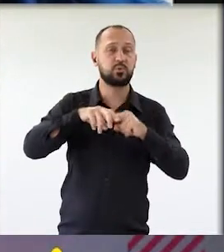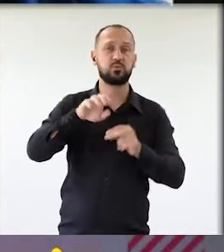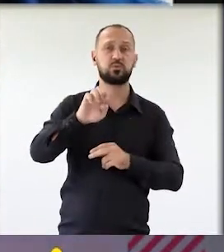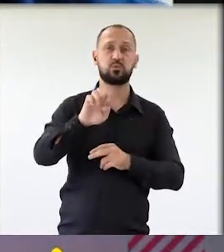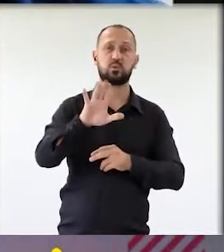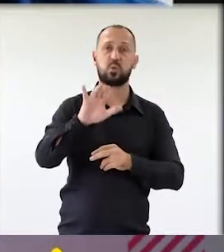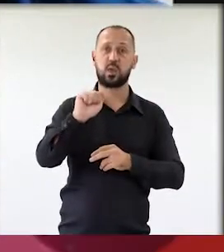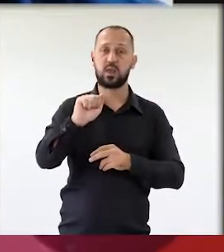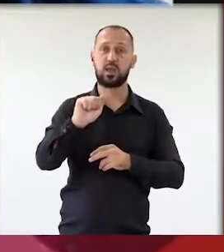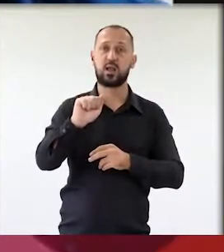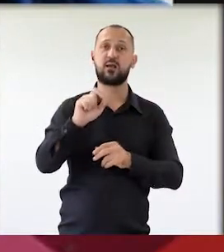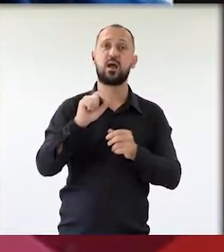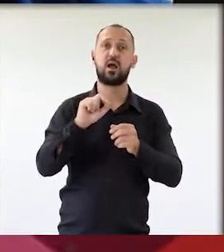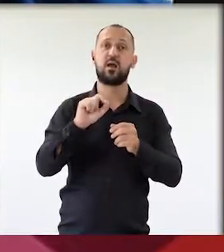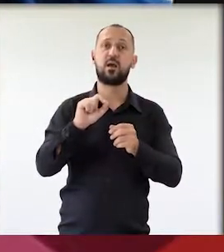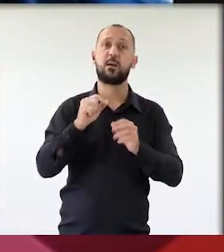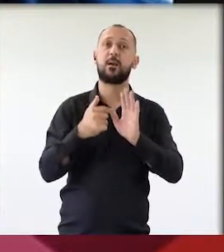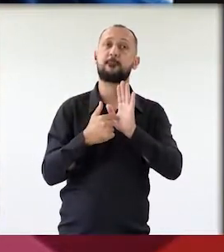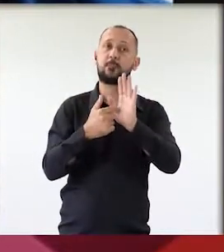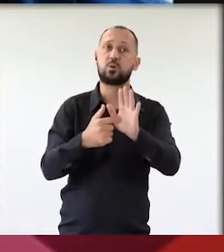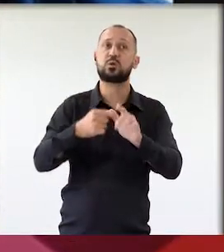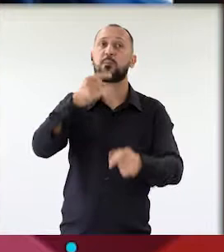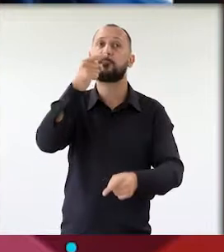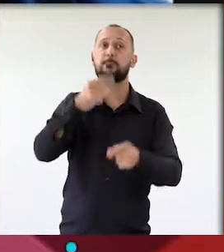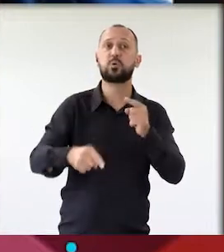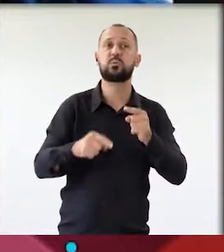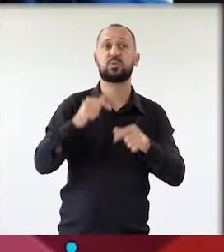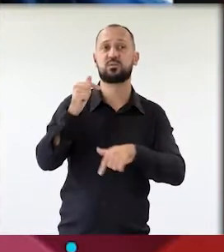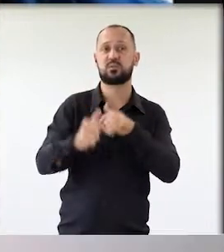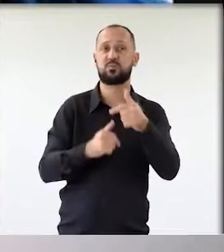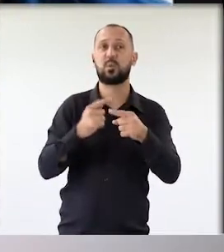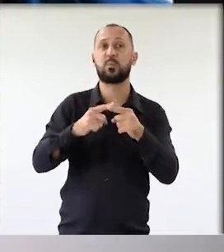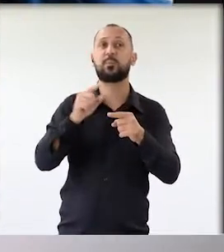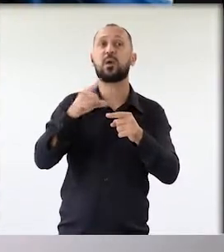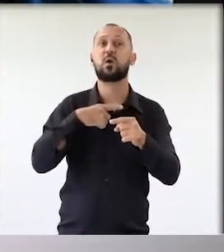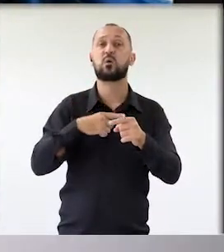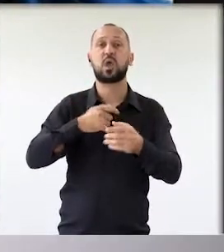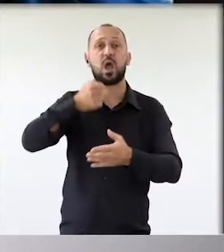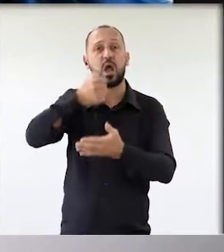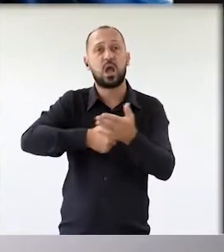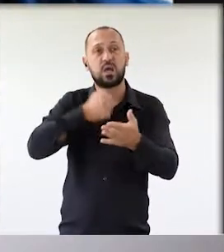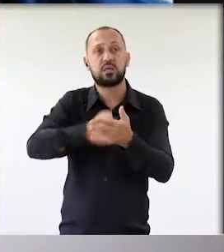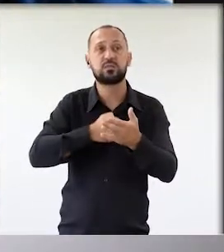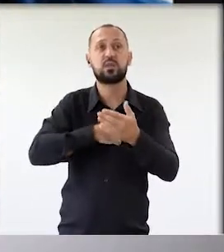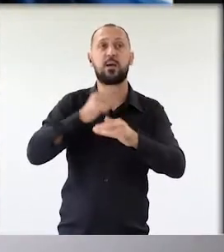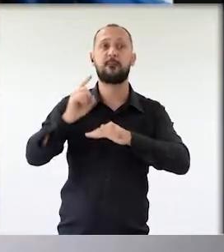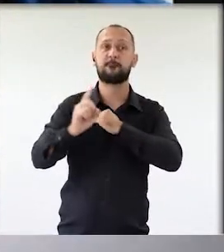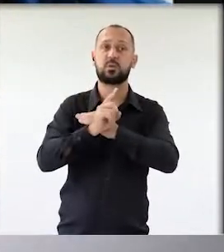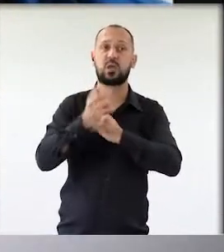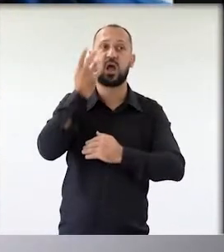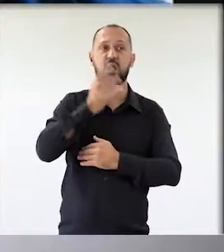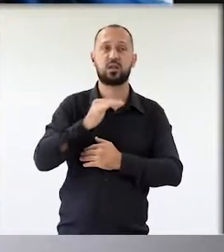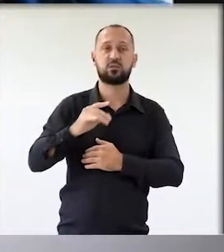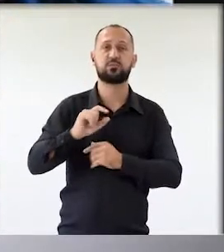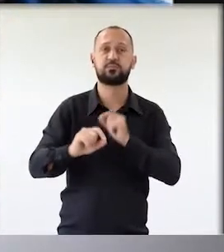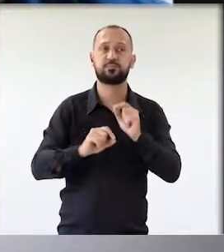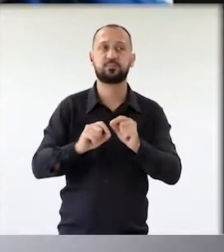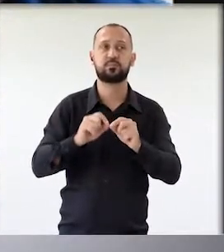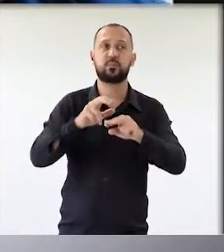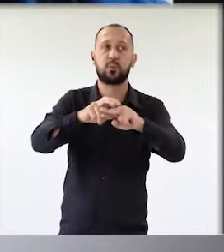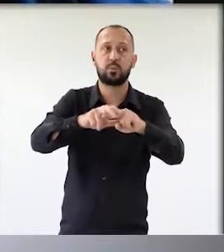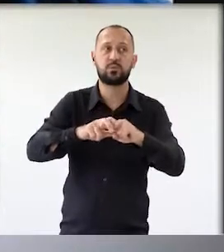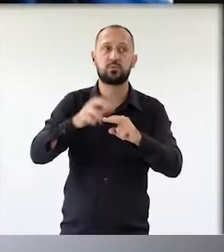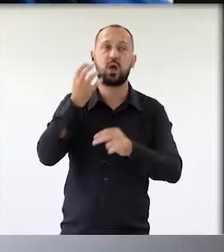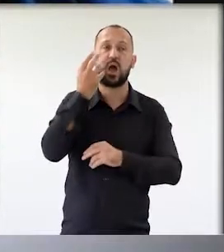Então, é por isso que o ECA vem para proibir todo esse tipo de atividade, para justamente garantir aí a proteção dessas crianças e